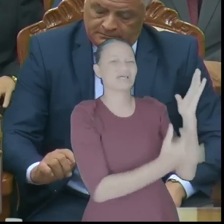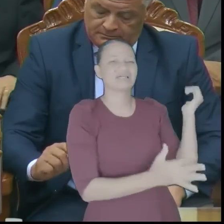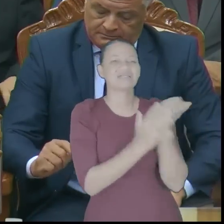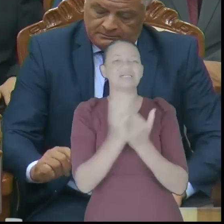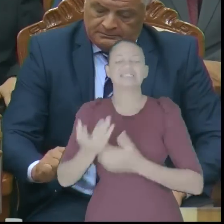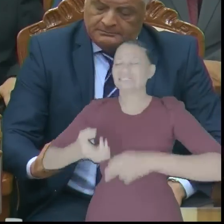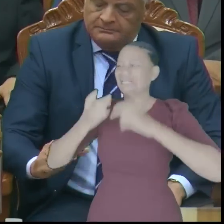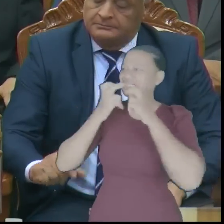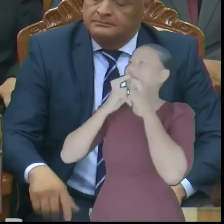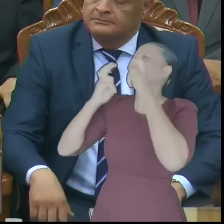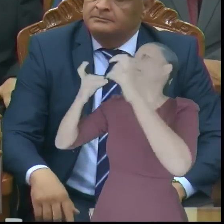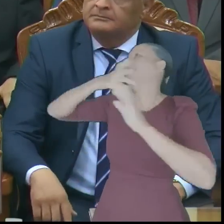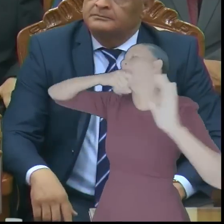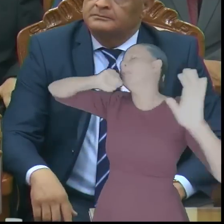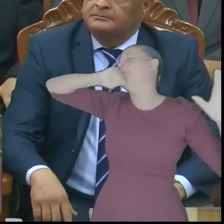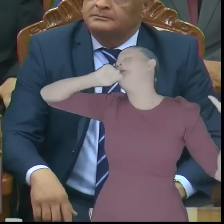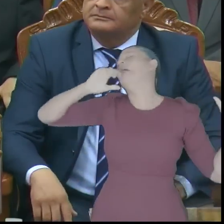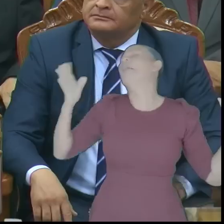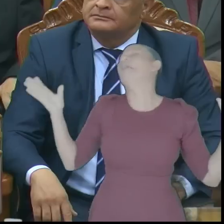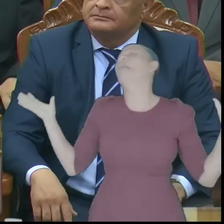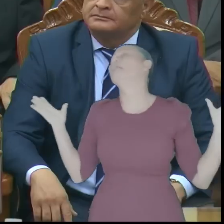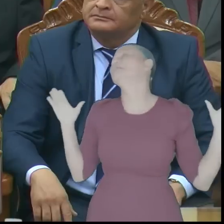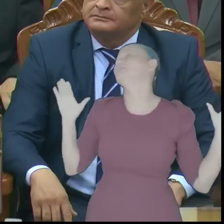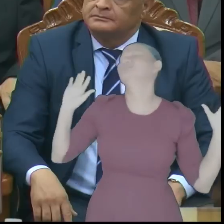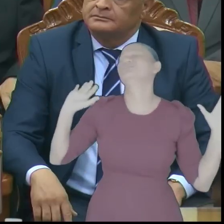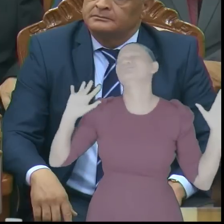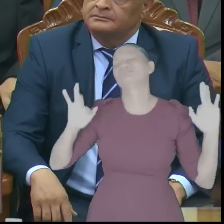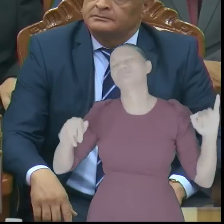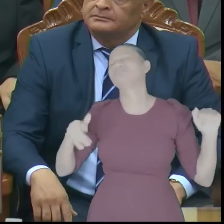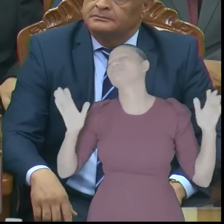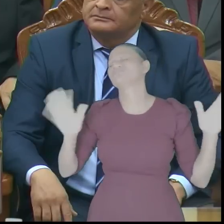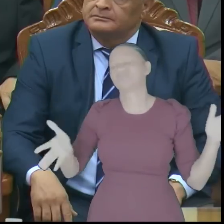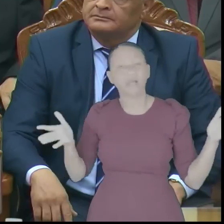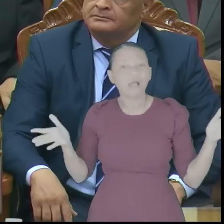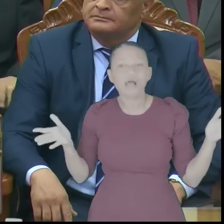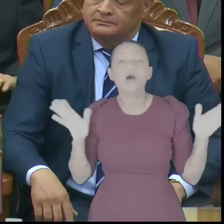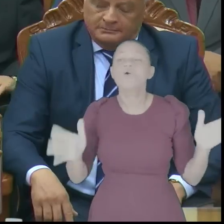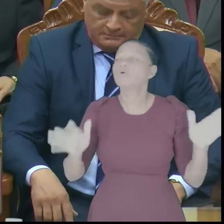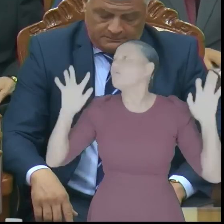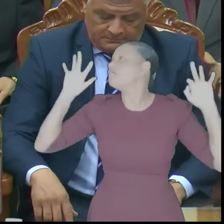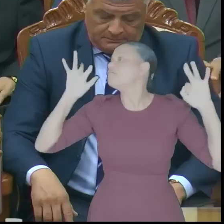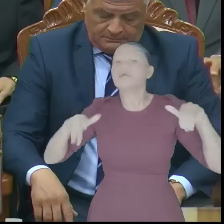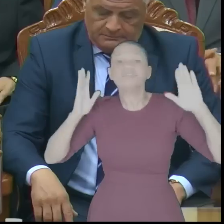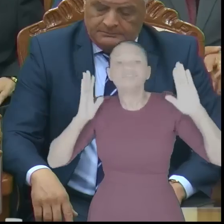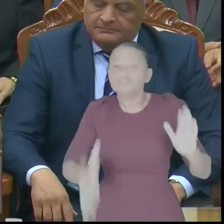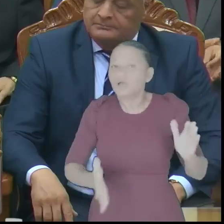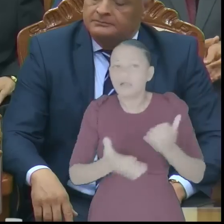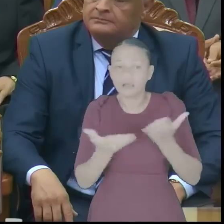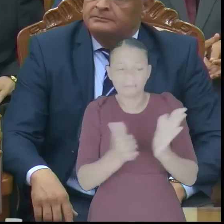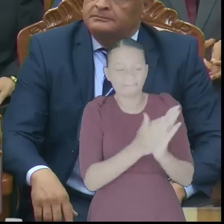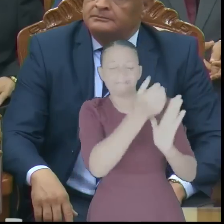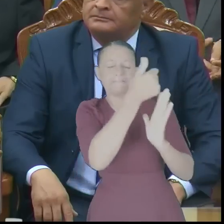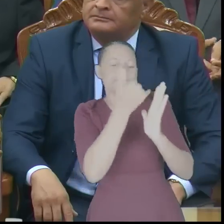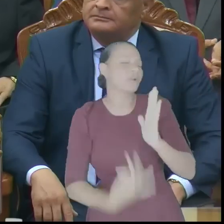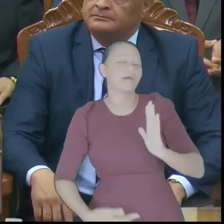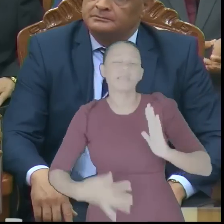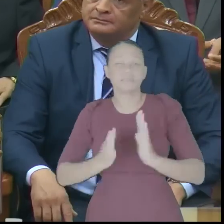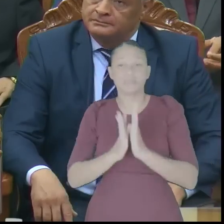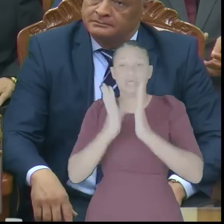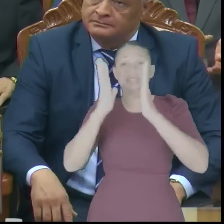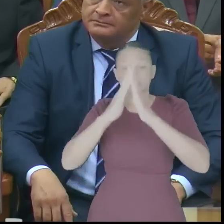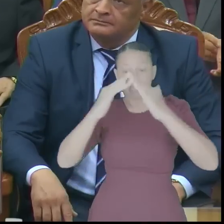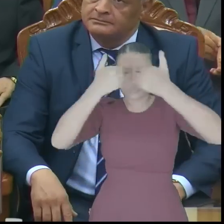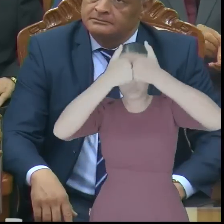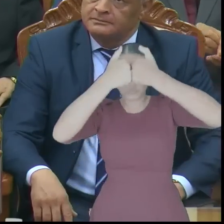dizendo: Pai, está consumado. Quando ele diz está consumado, a Bíblia diz que o véu do templo se rasga